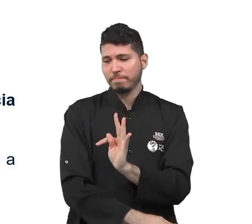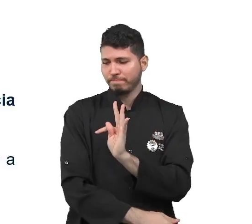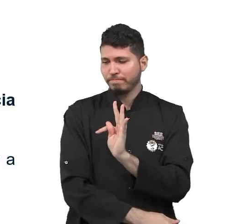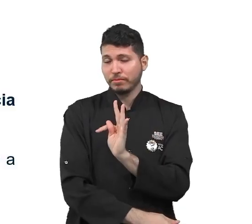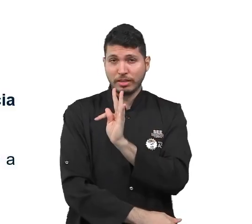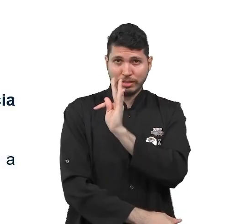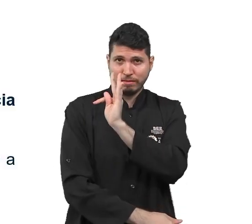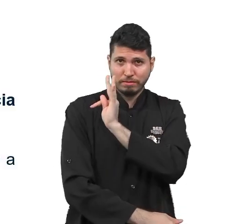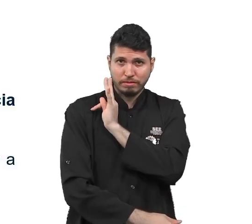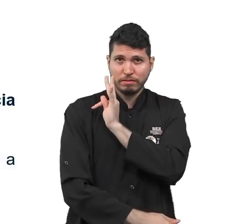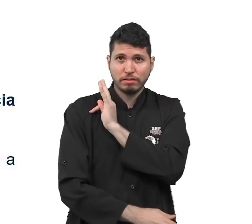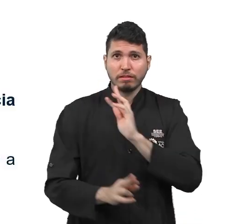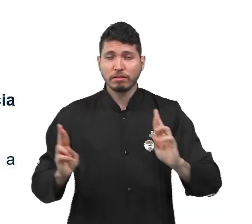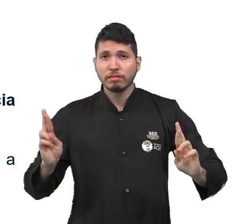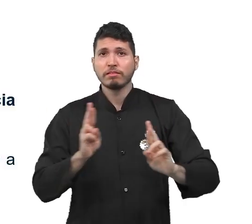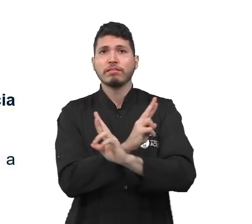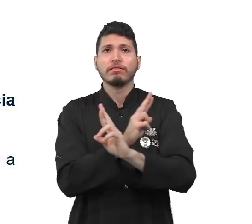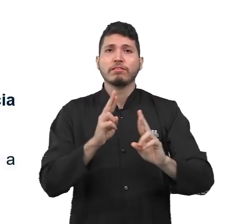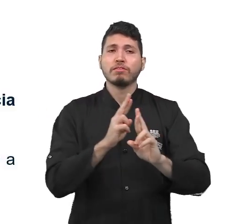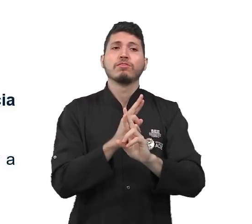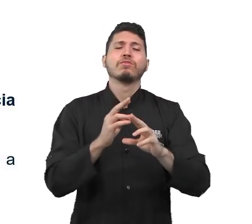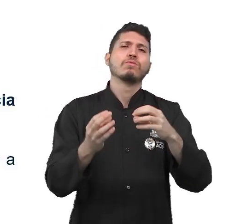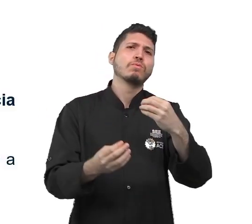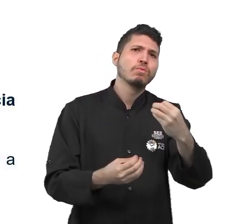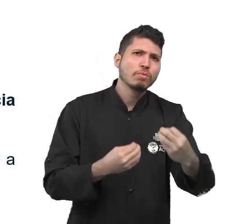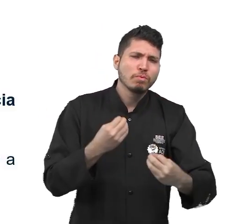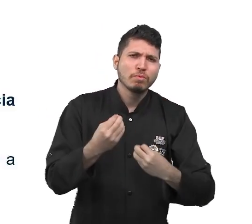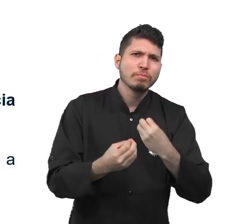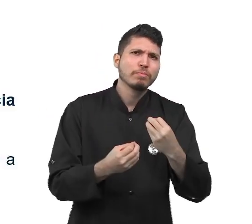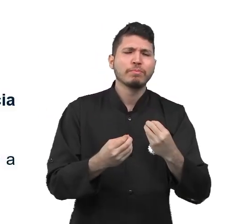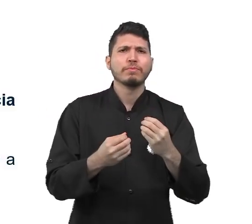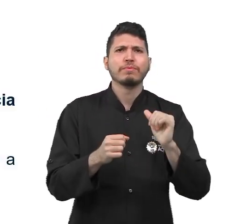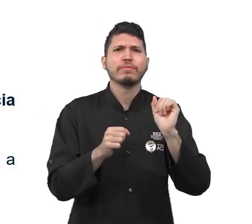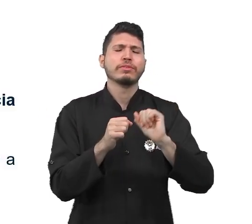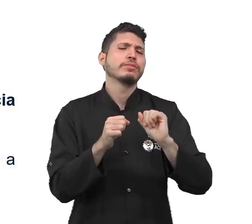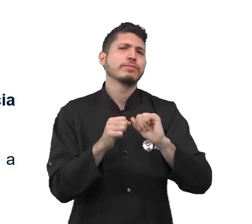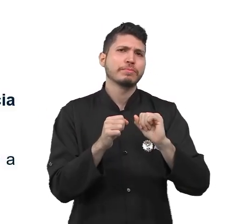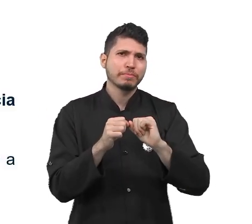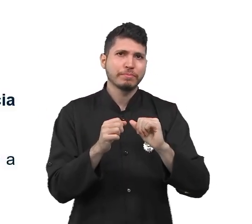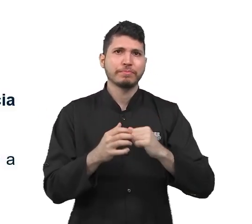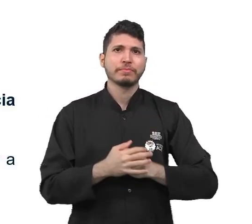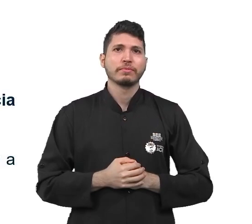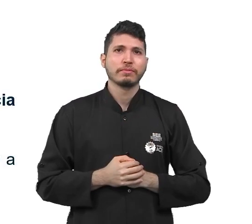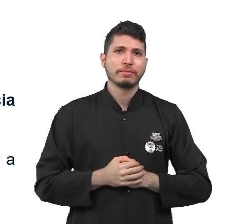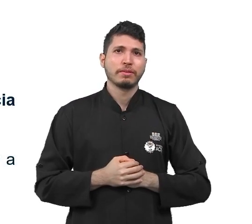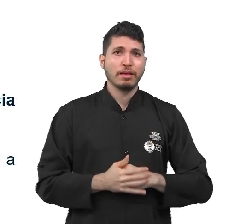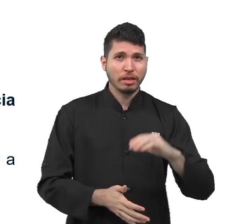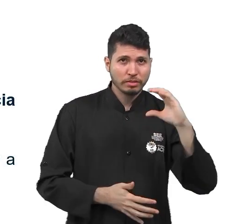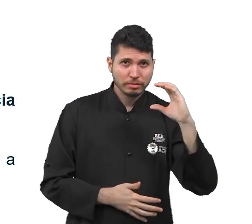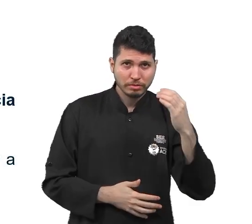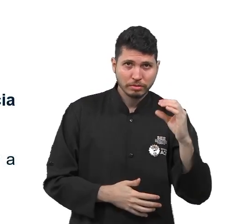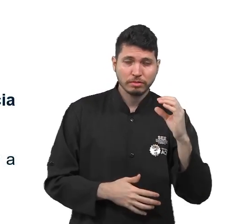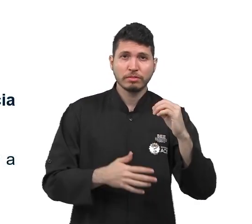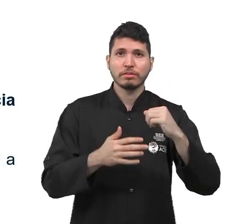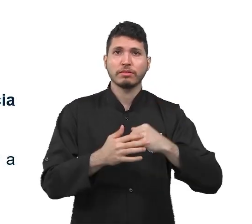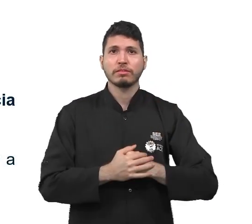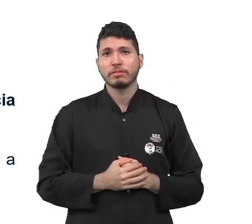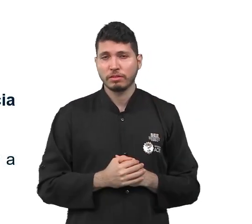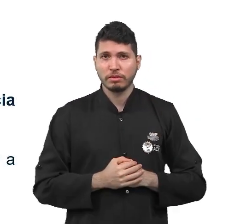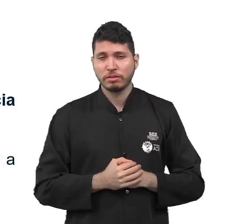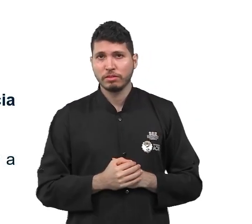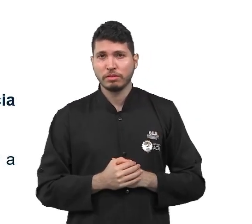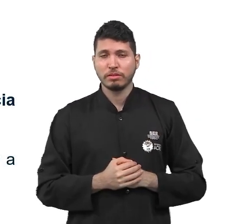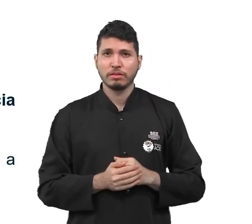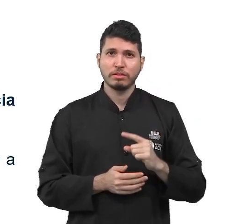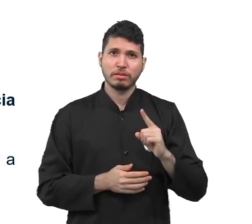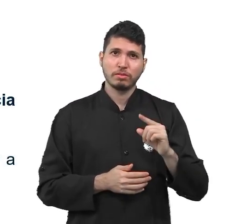está relacionada com o como se deve fazer, enquanto a ciência é o conhecimento